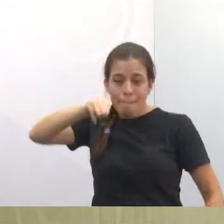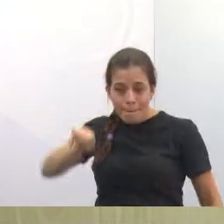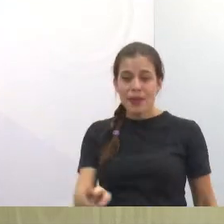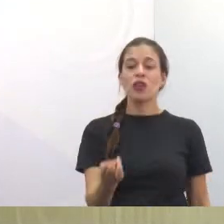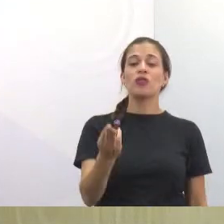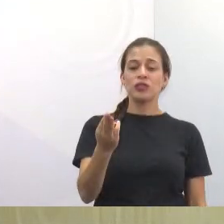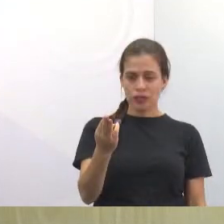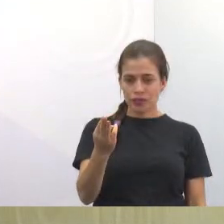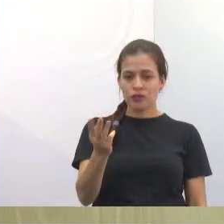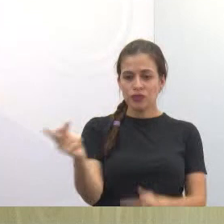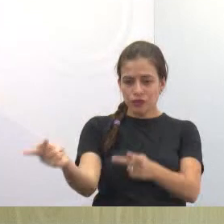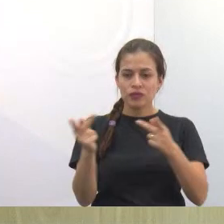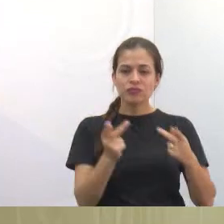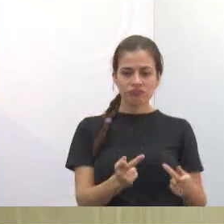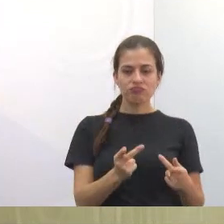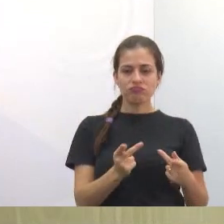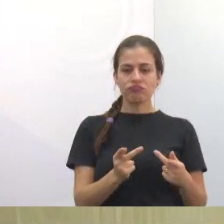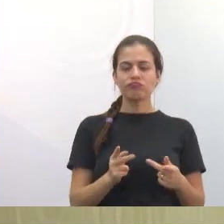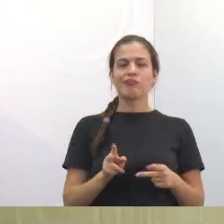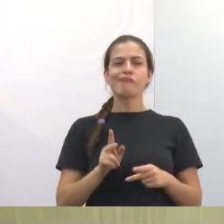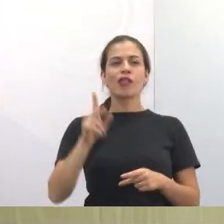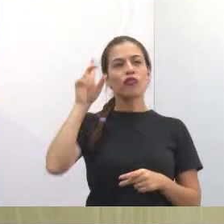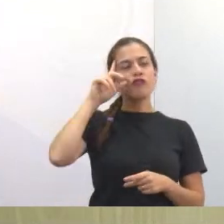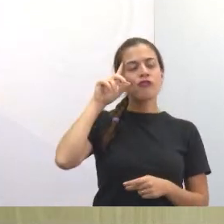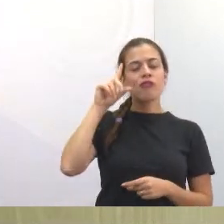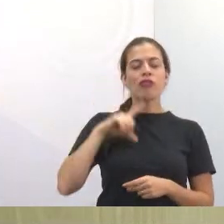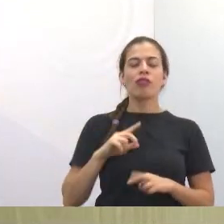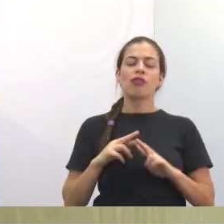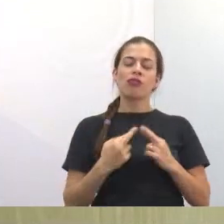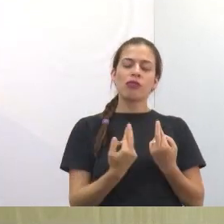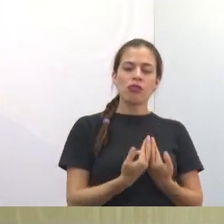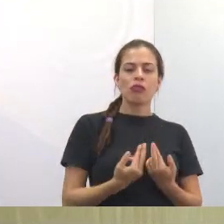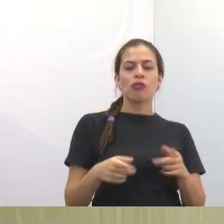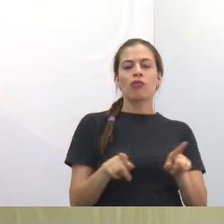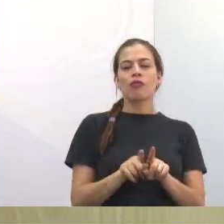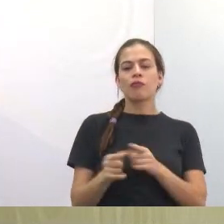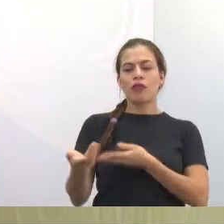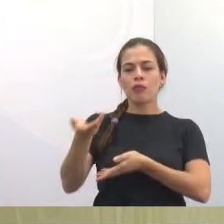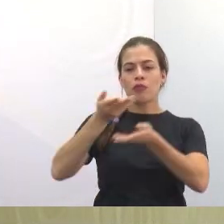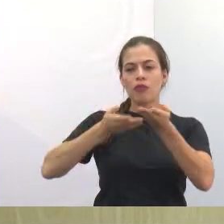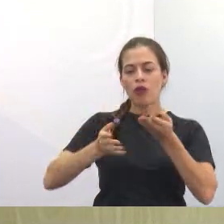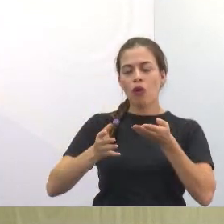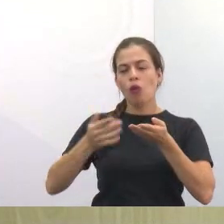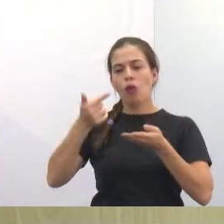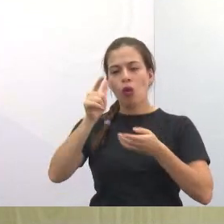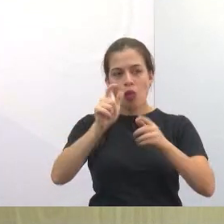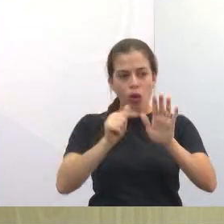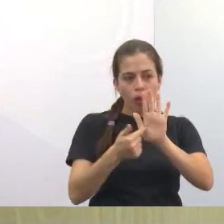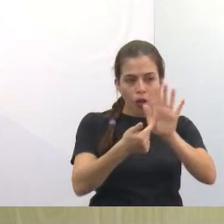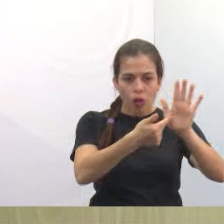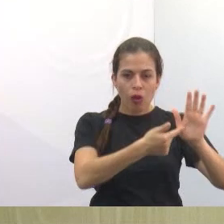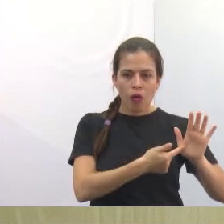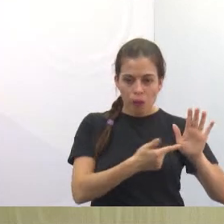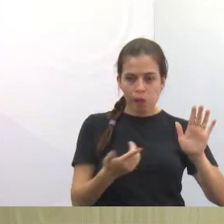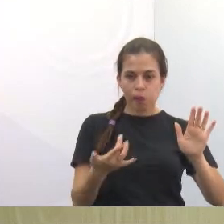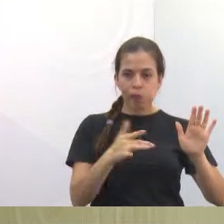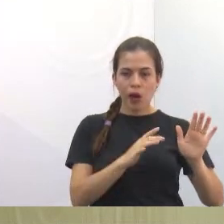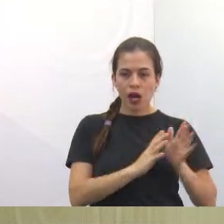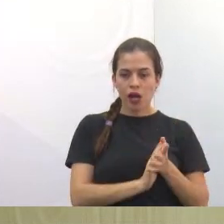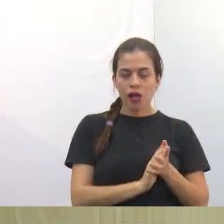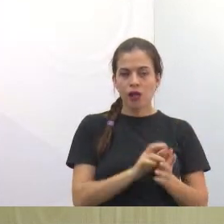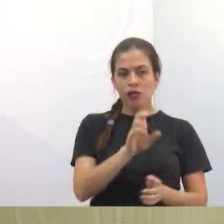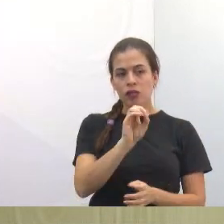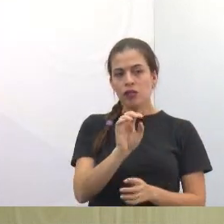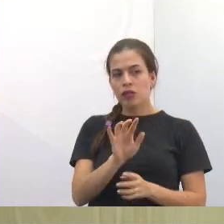desde a inauguração. Diariamente, há reuniões no templo, além do santuário. Outros pontos de destaque incluem o cenáculo,